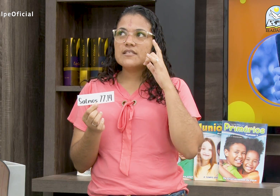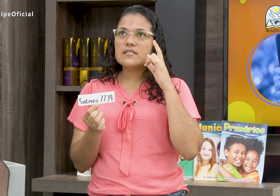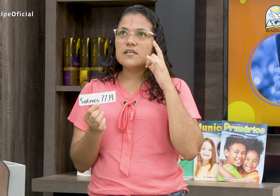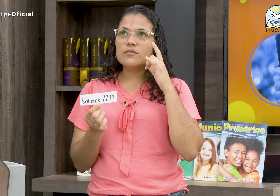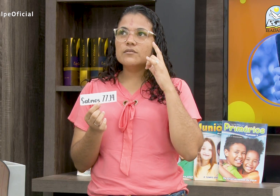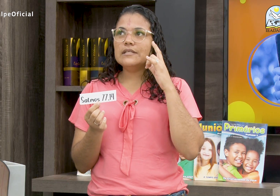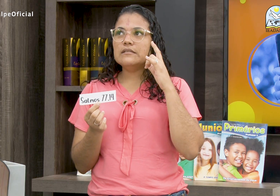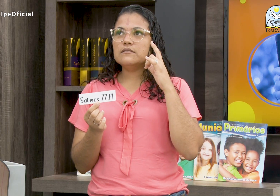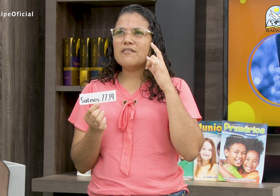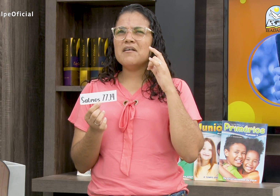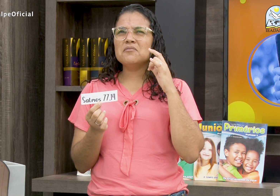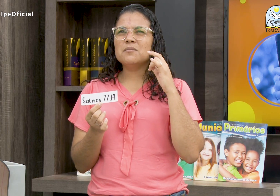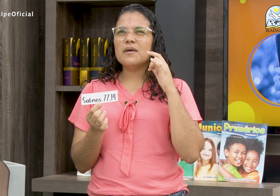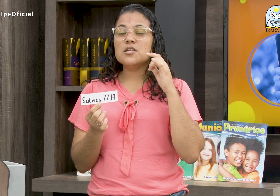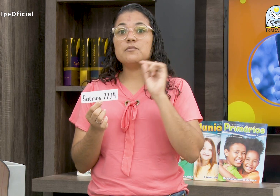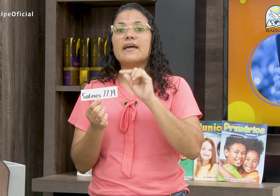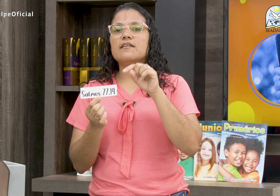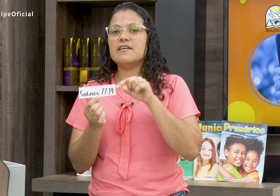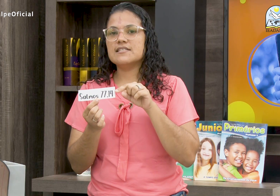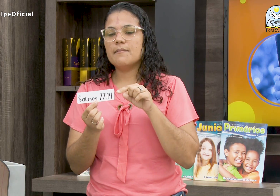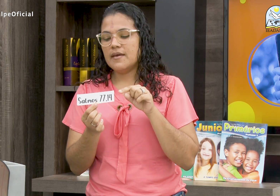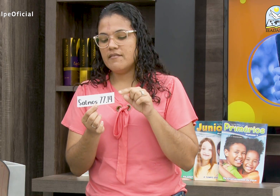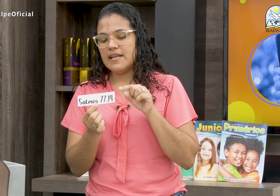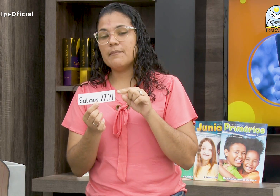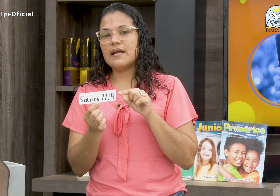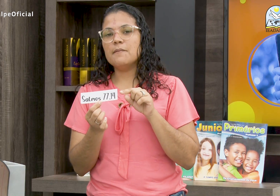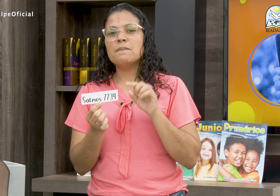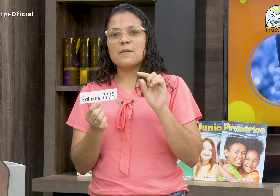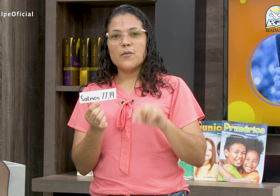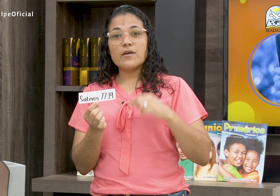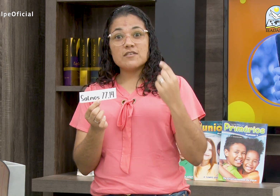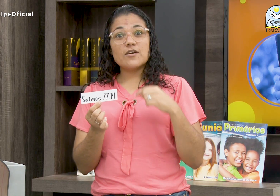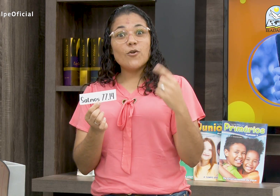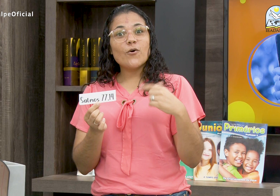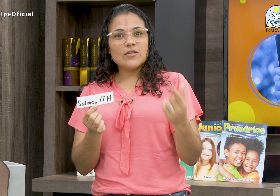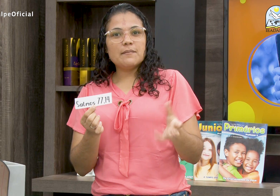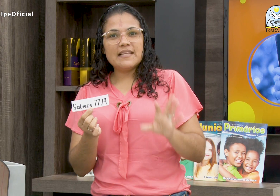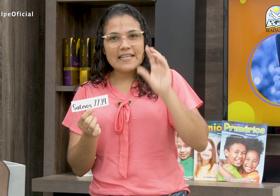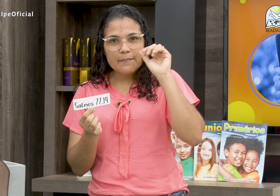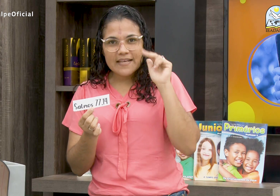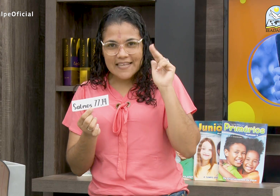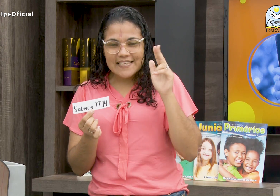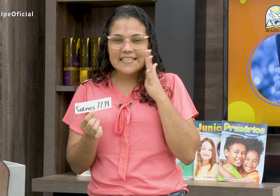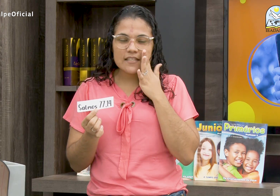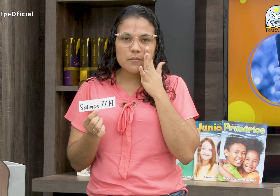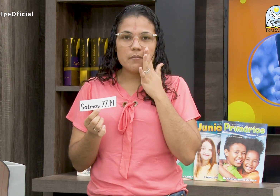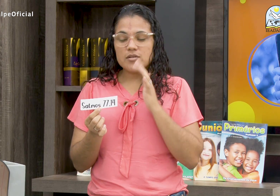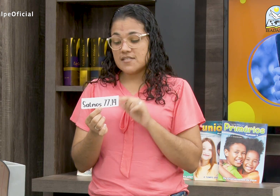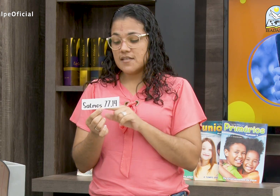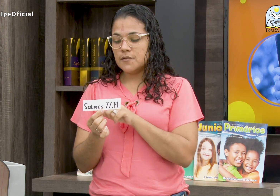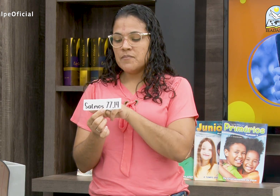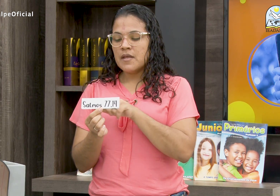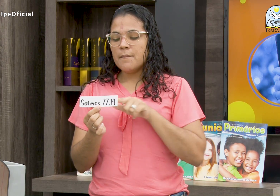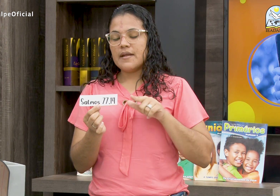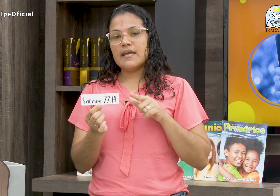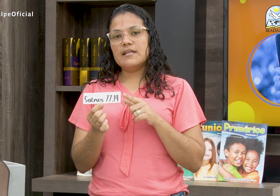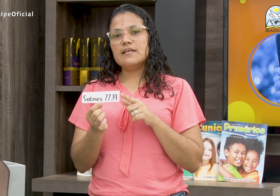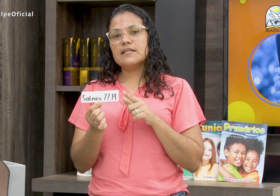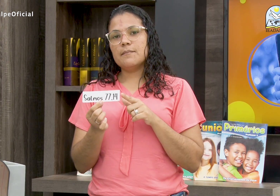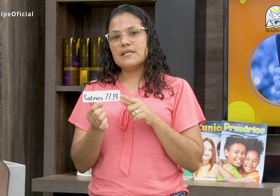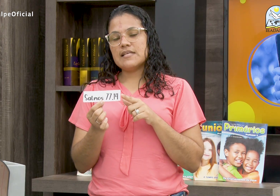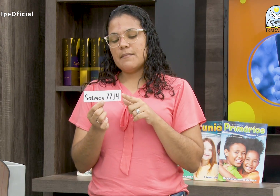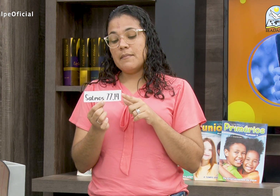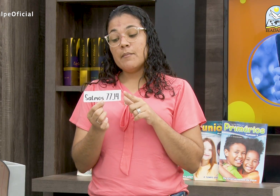então o versículo e tava onde mesmo? Aí ele vai saber, vai lembrar, porque você colocou também lá na brincadeirinha do memorizando, para